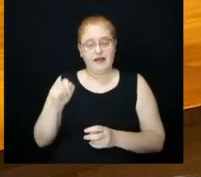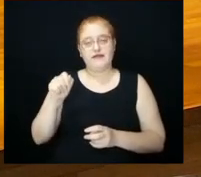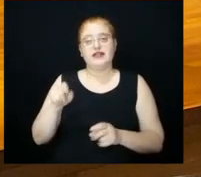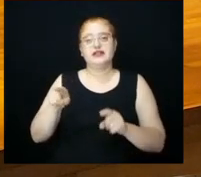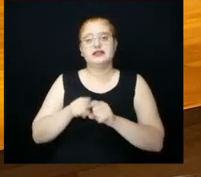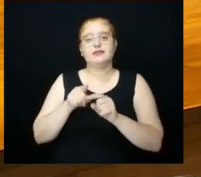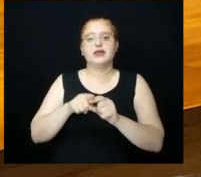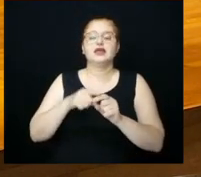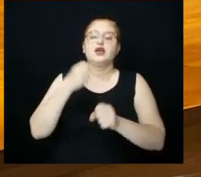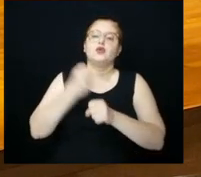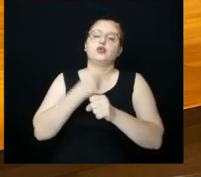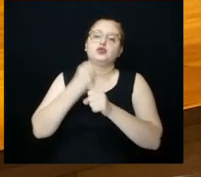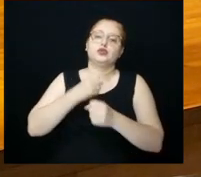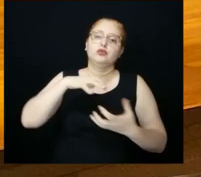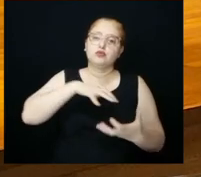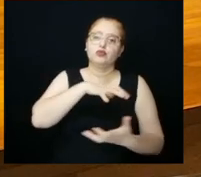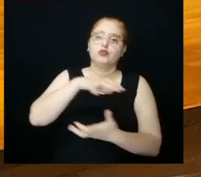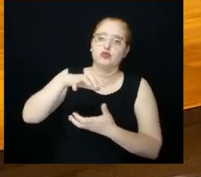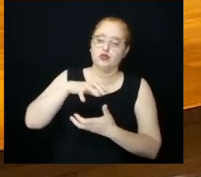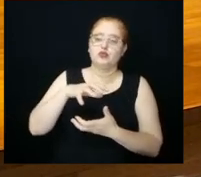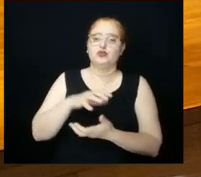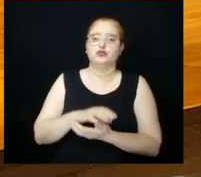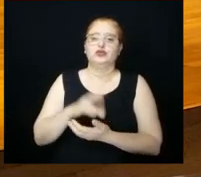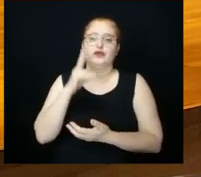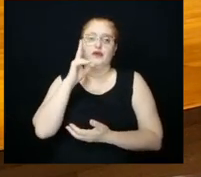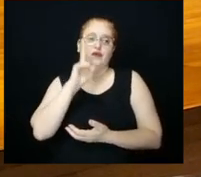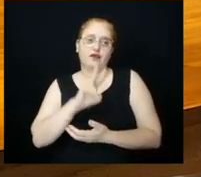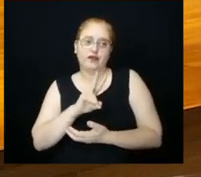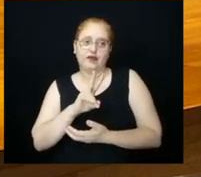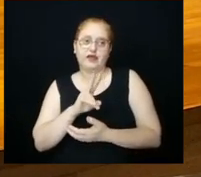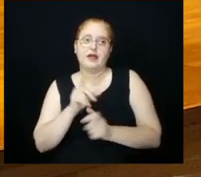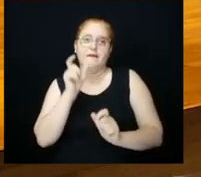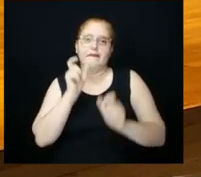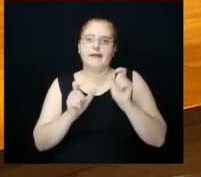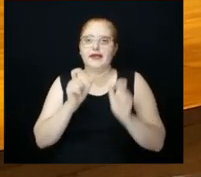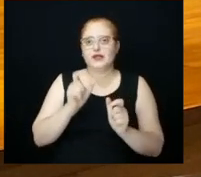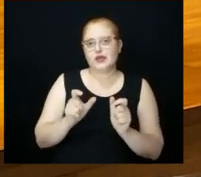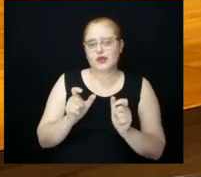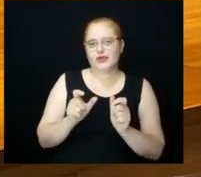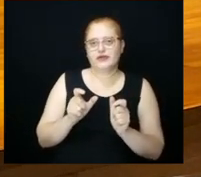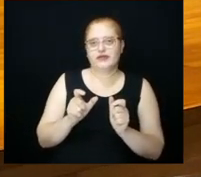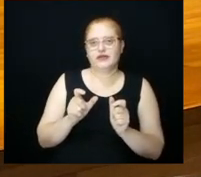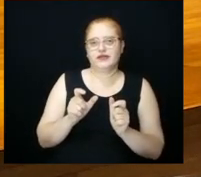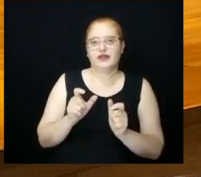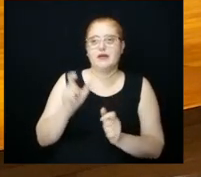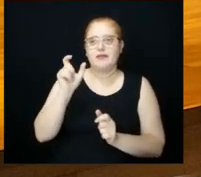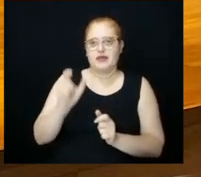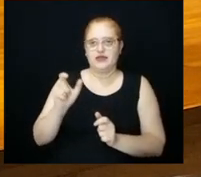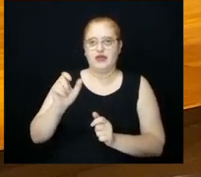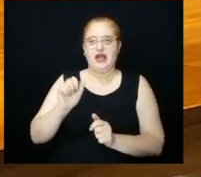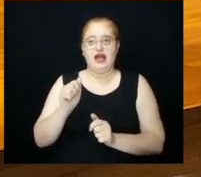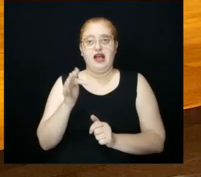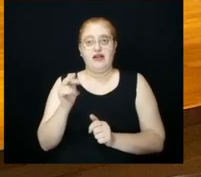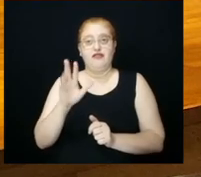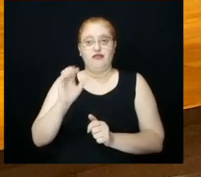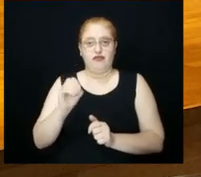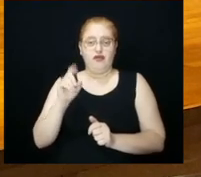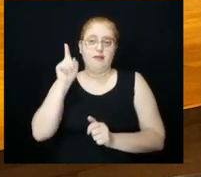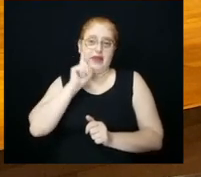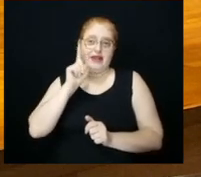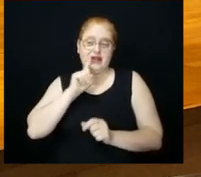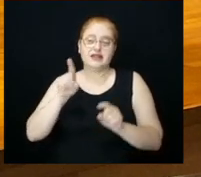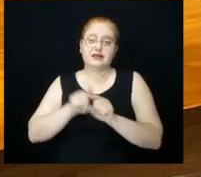mundo. Né? Um mundo que vão ver, então, as pessoas vão ver os afro-americanos e